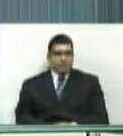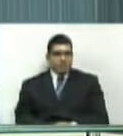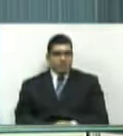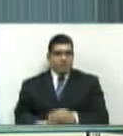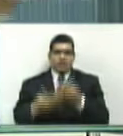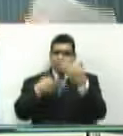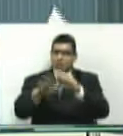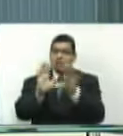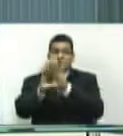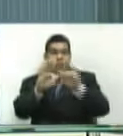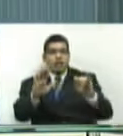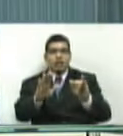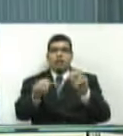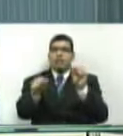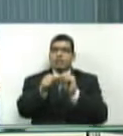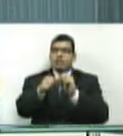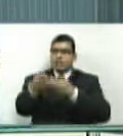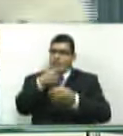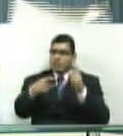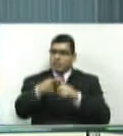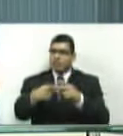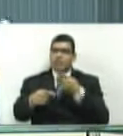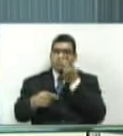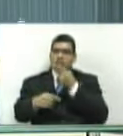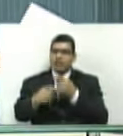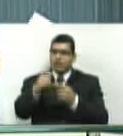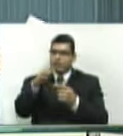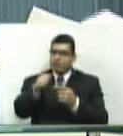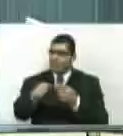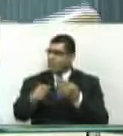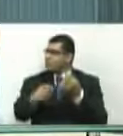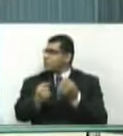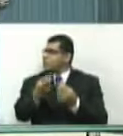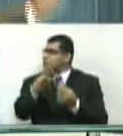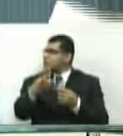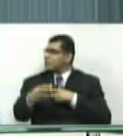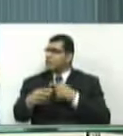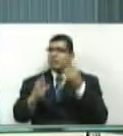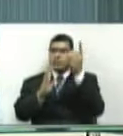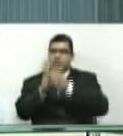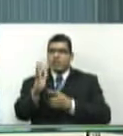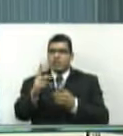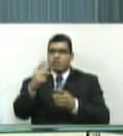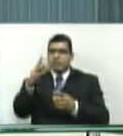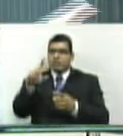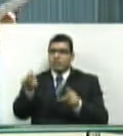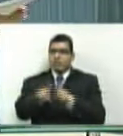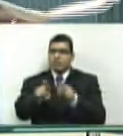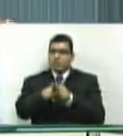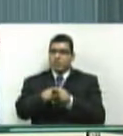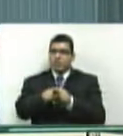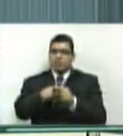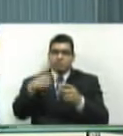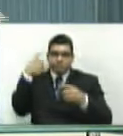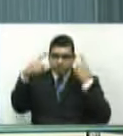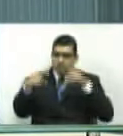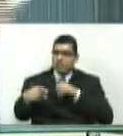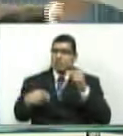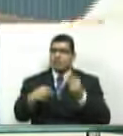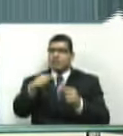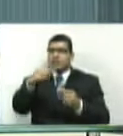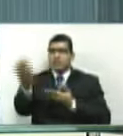aprova uma lei, a Assembleia, dizendo que a Amazonprev é uma entidade de direito privado com característica de